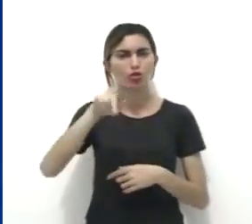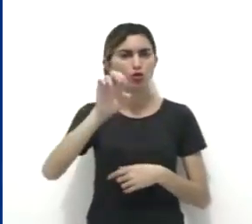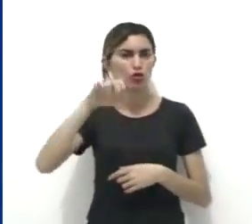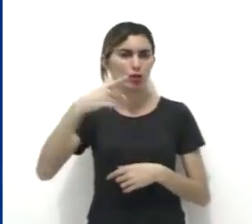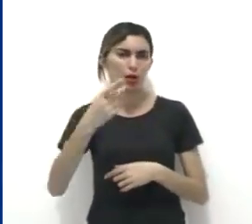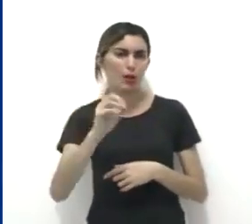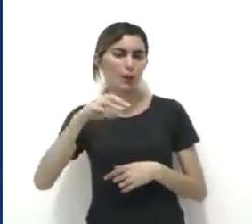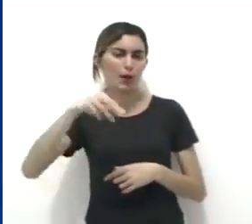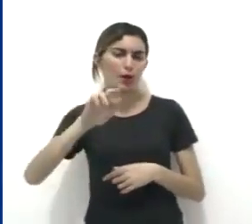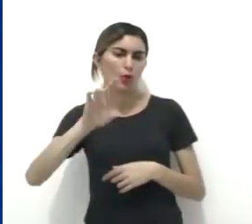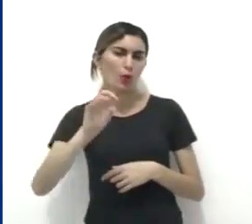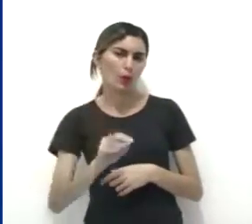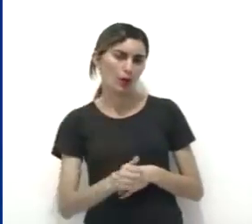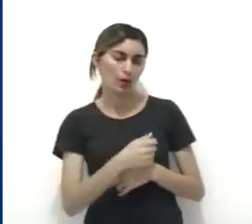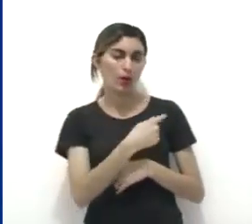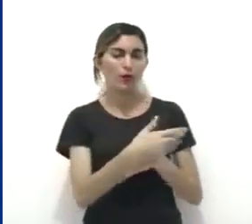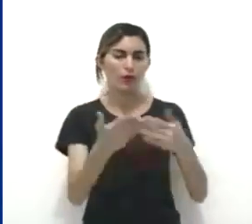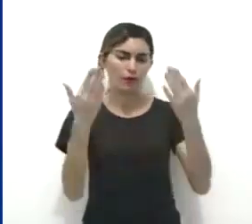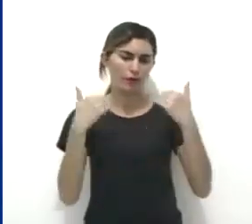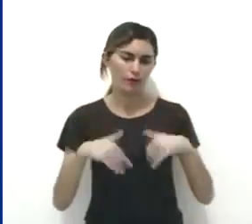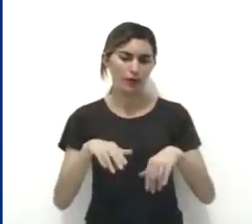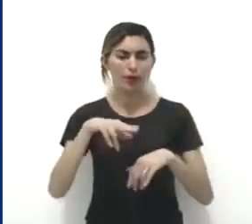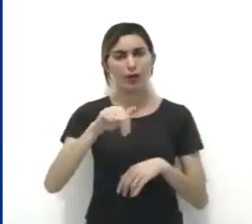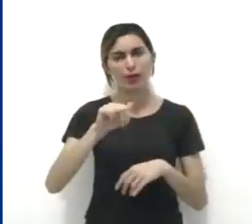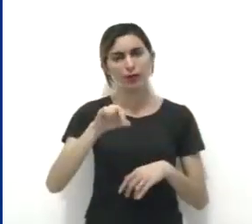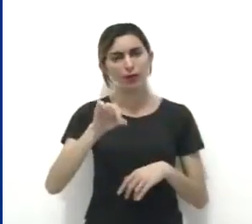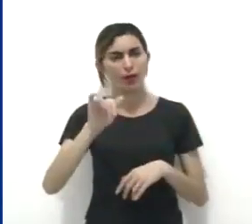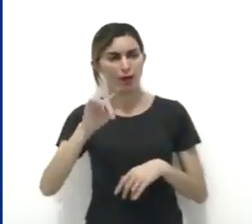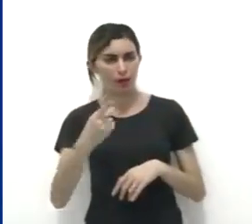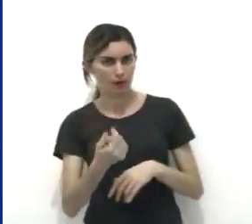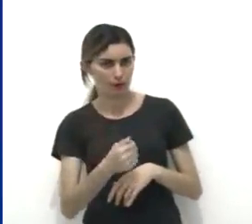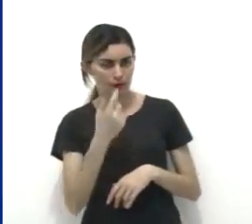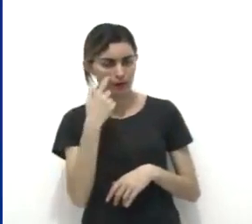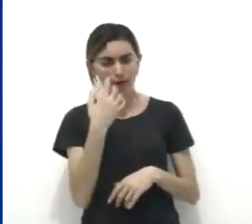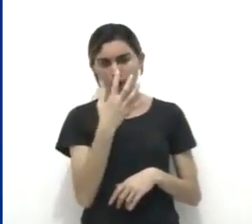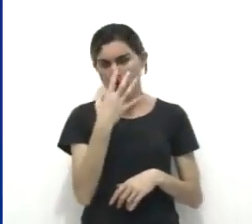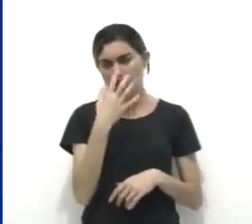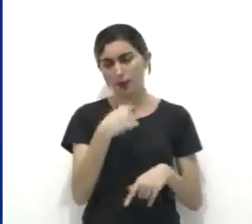engenho de maromba e na figura abaixo a nandalha. Se